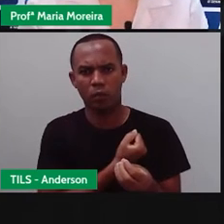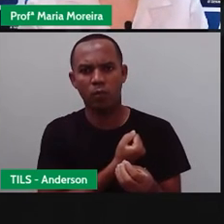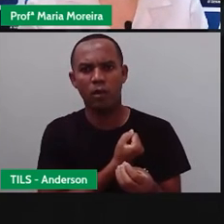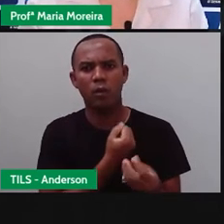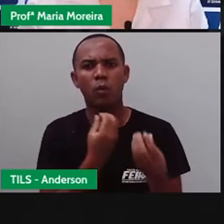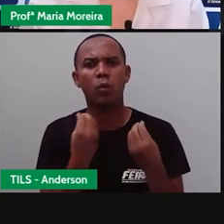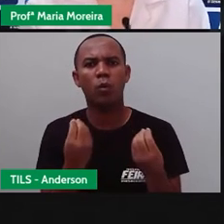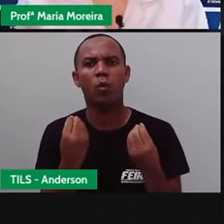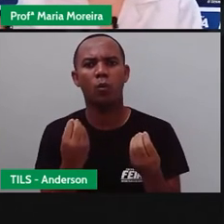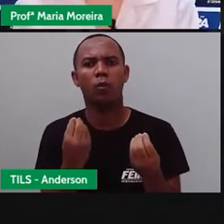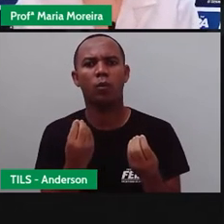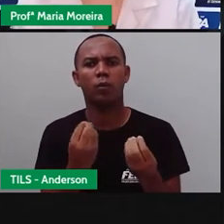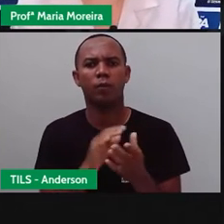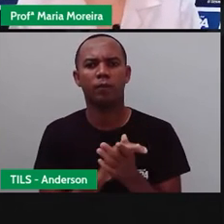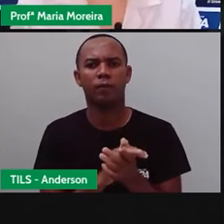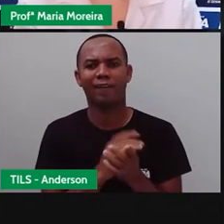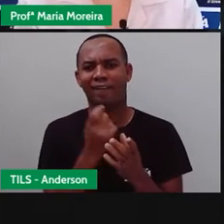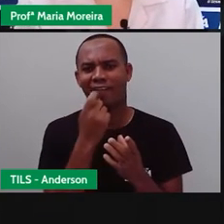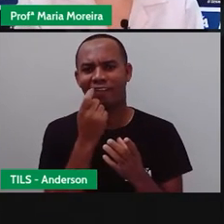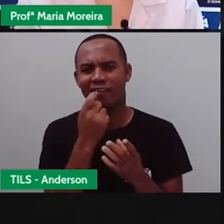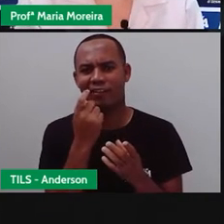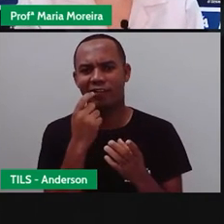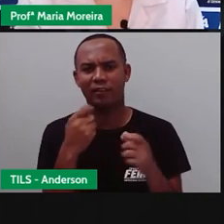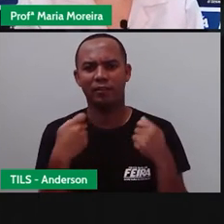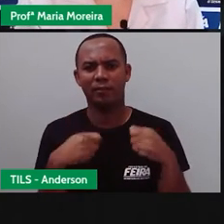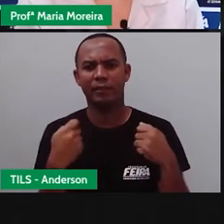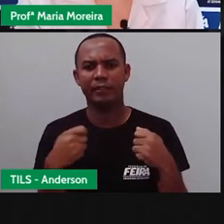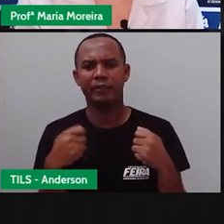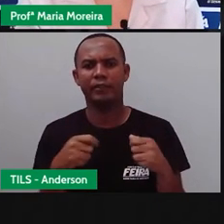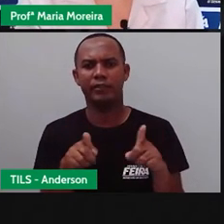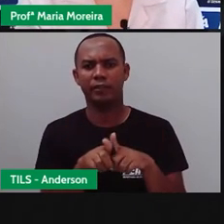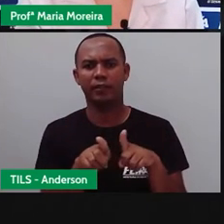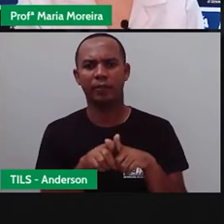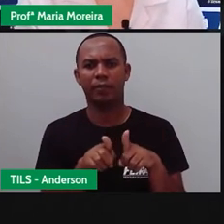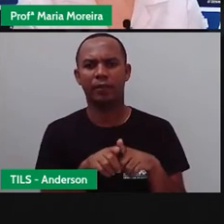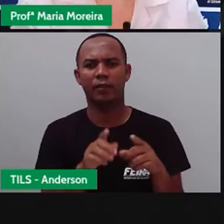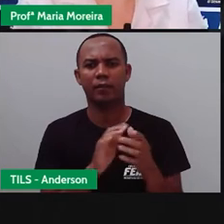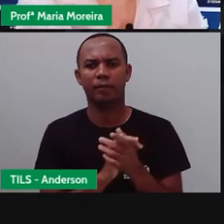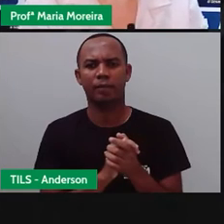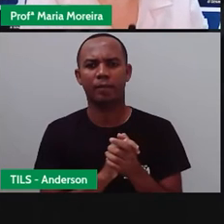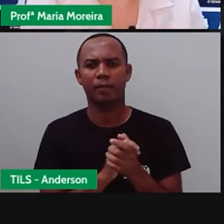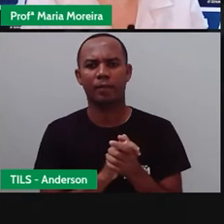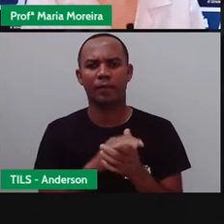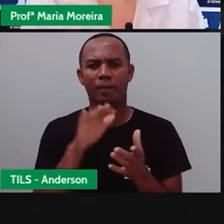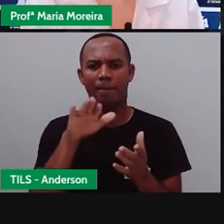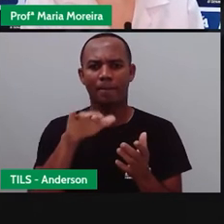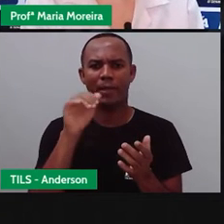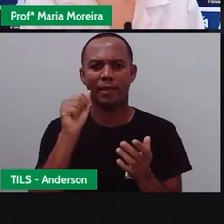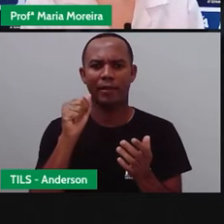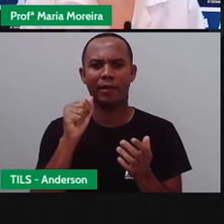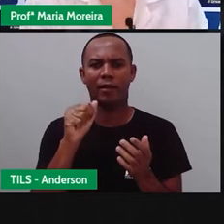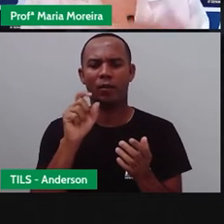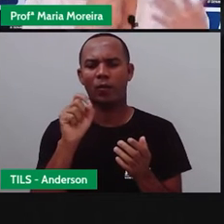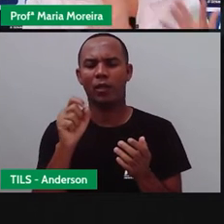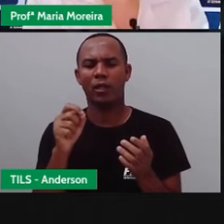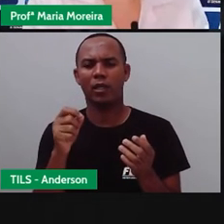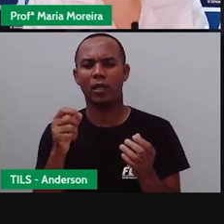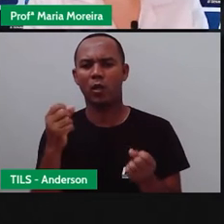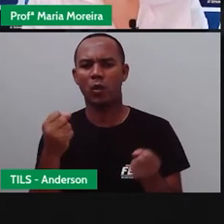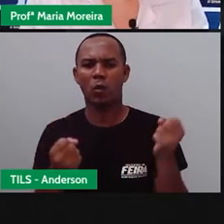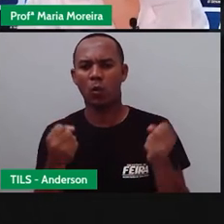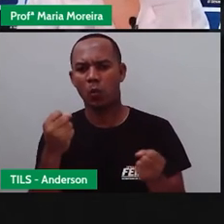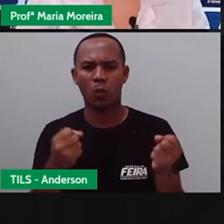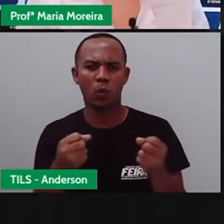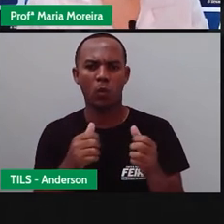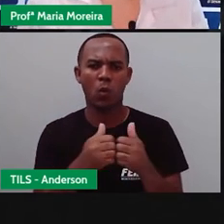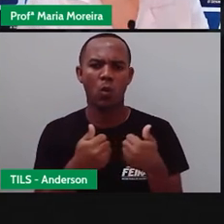você vai comercializar alguma coisa Ah está Ele precisa disso não é isso a gente pega o transporte coletivo a gente